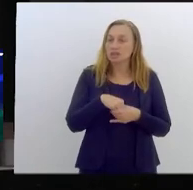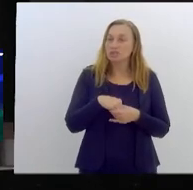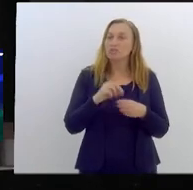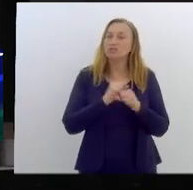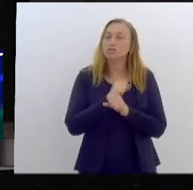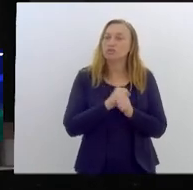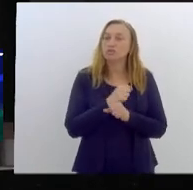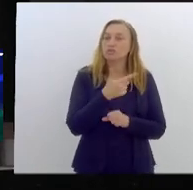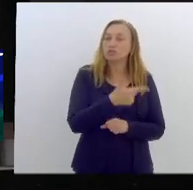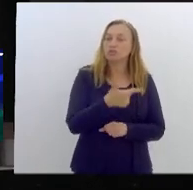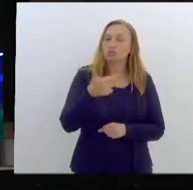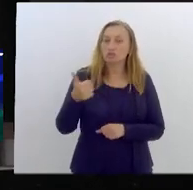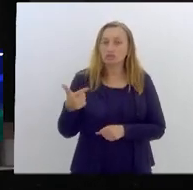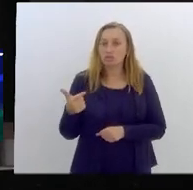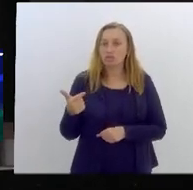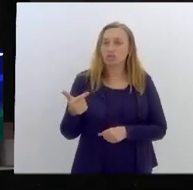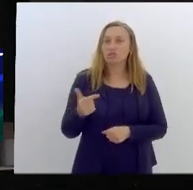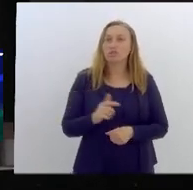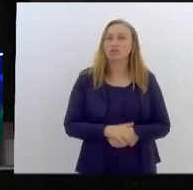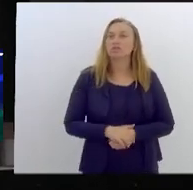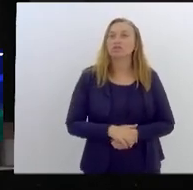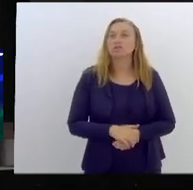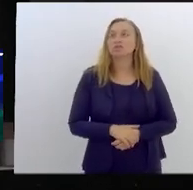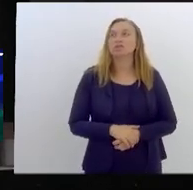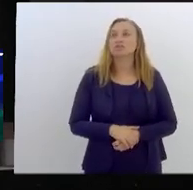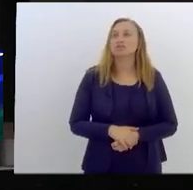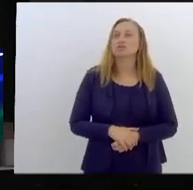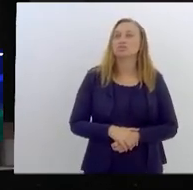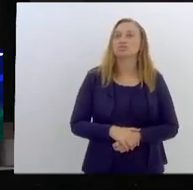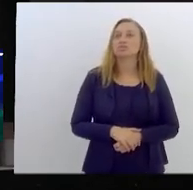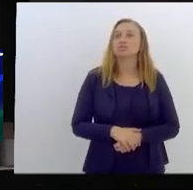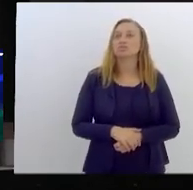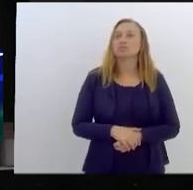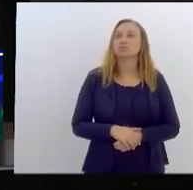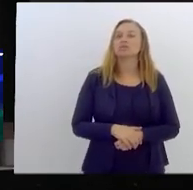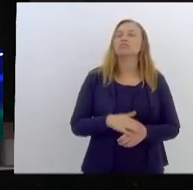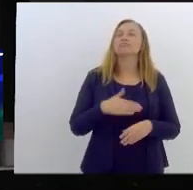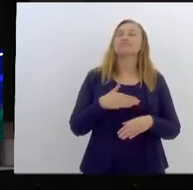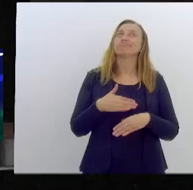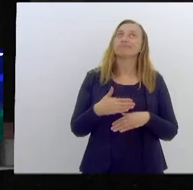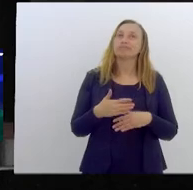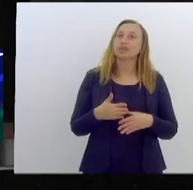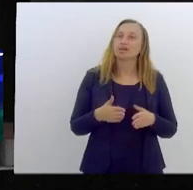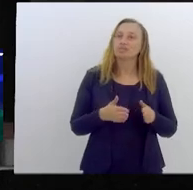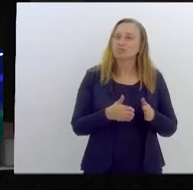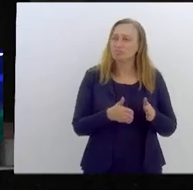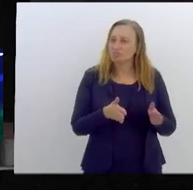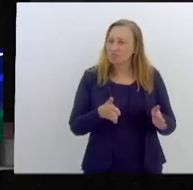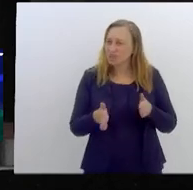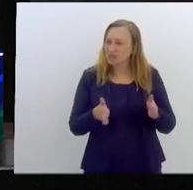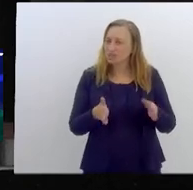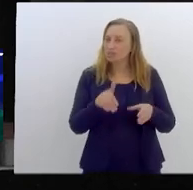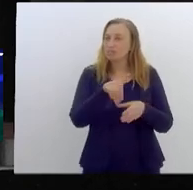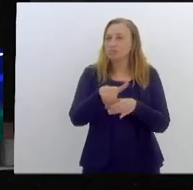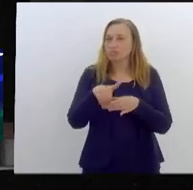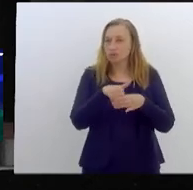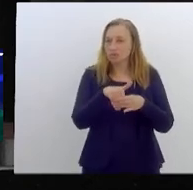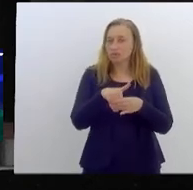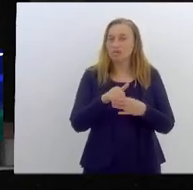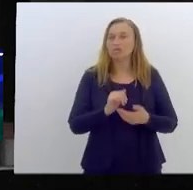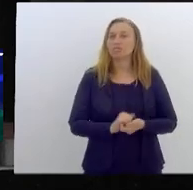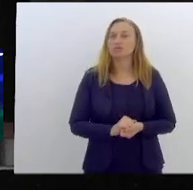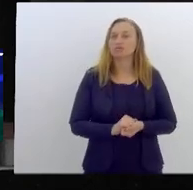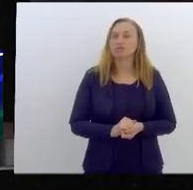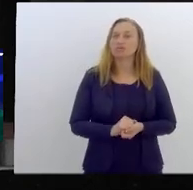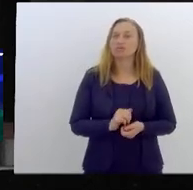de 2022, que passamos aí por um processo eleitoral em que, mais